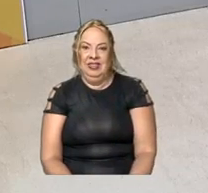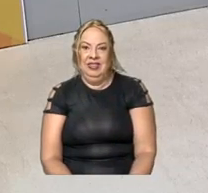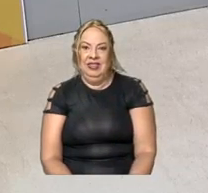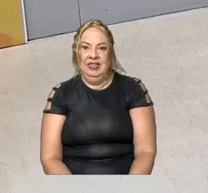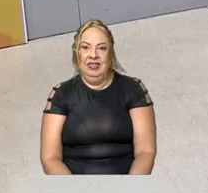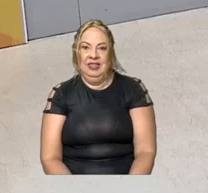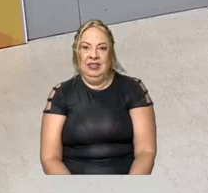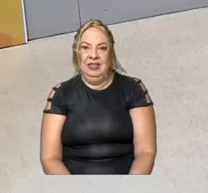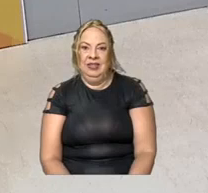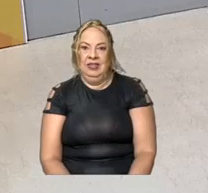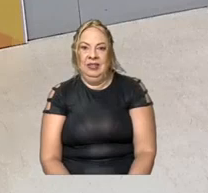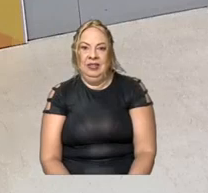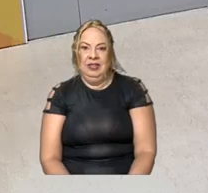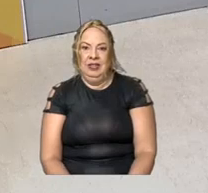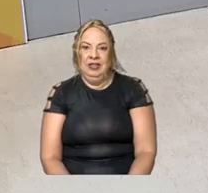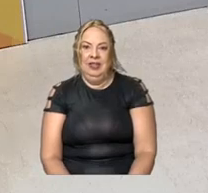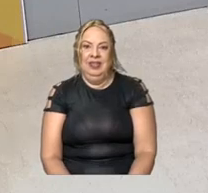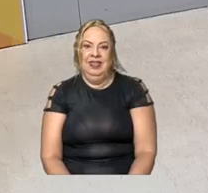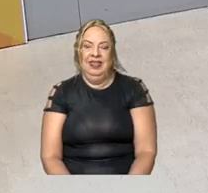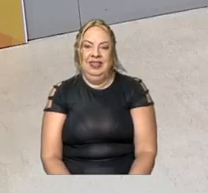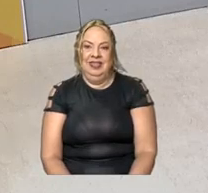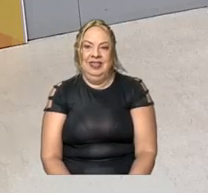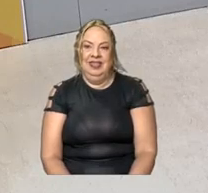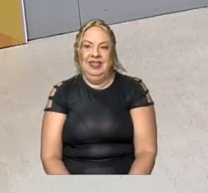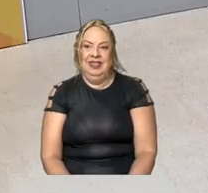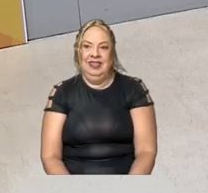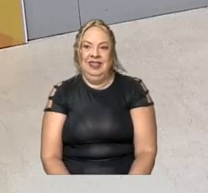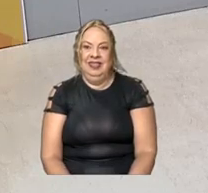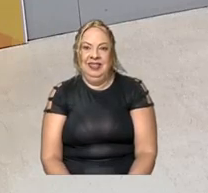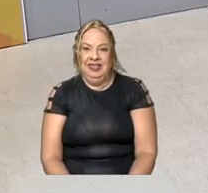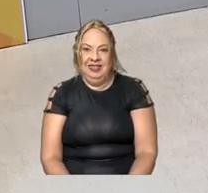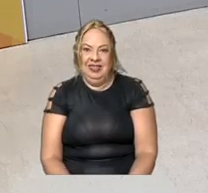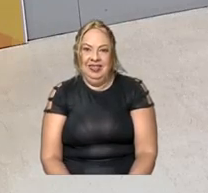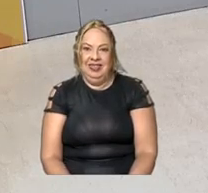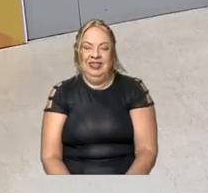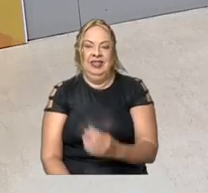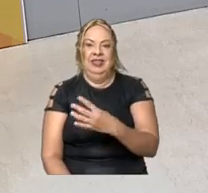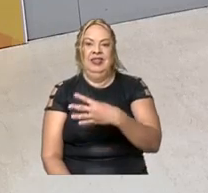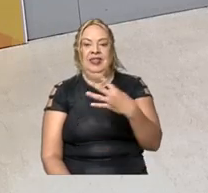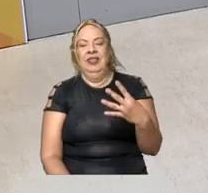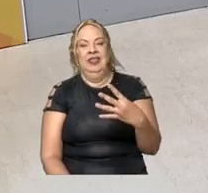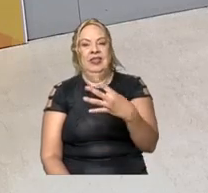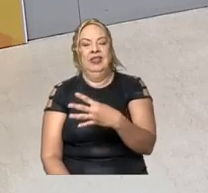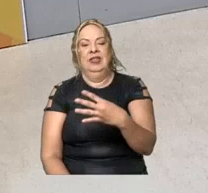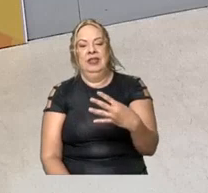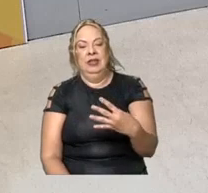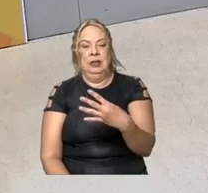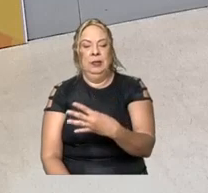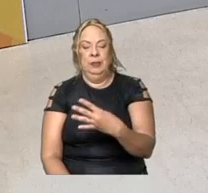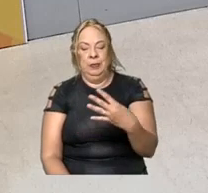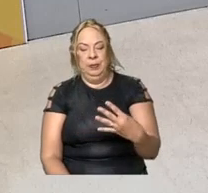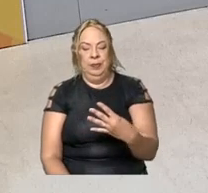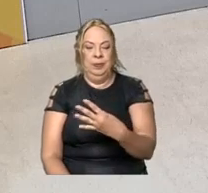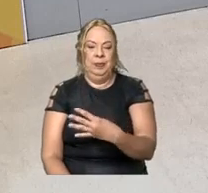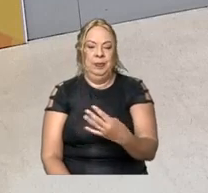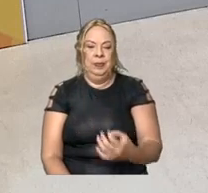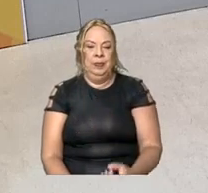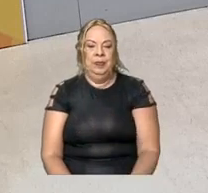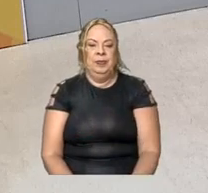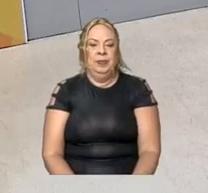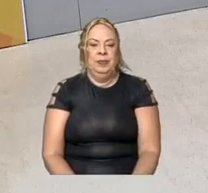é a bolinha que eu chamei, você já pode marcar o 14 e também marque 44, 44,